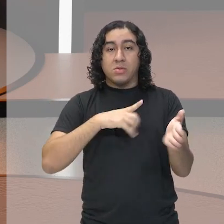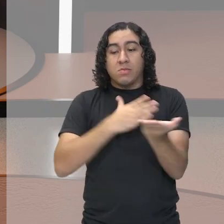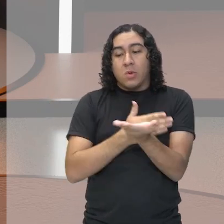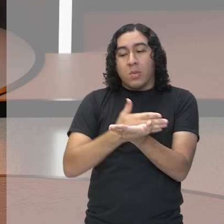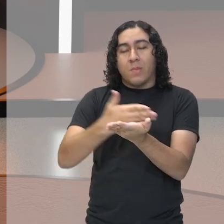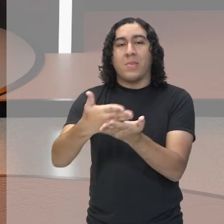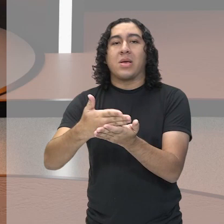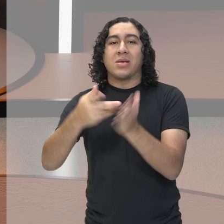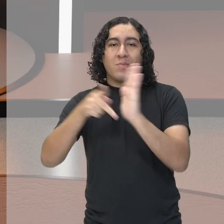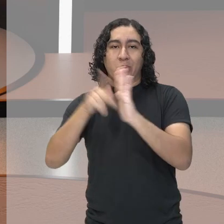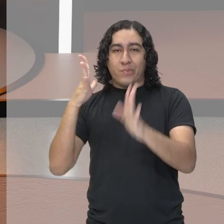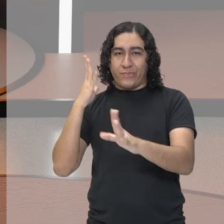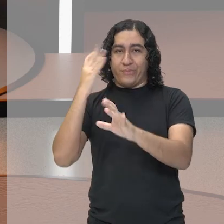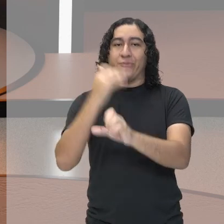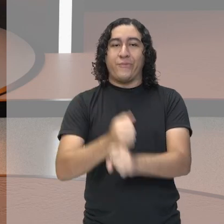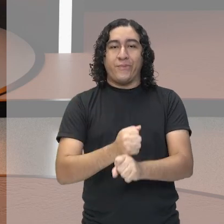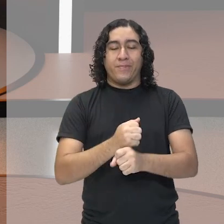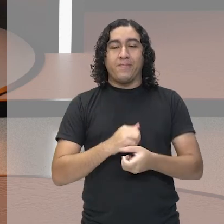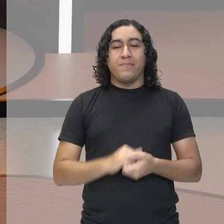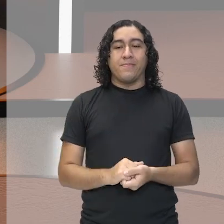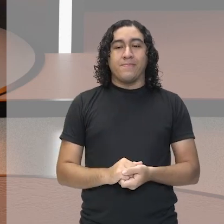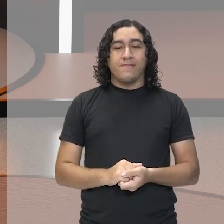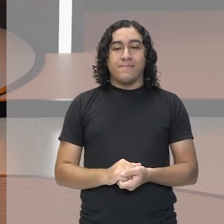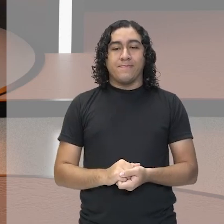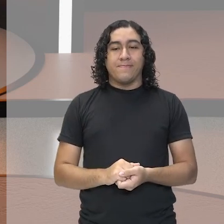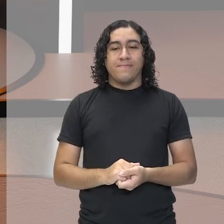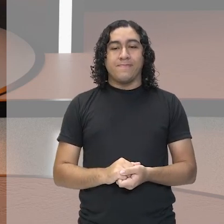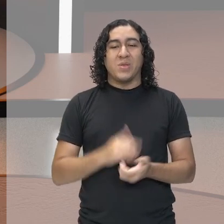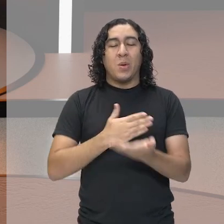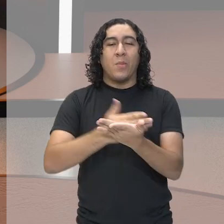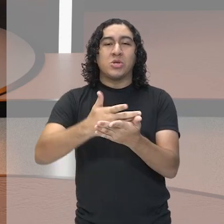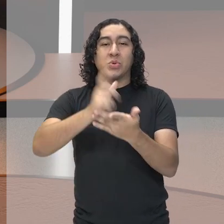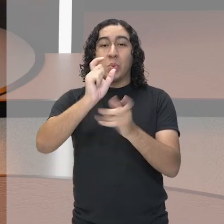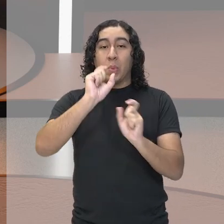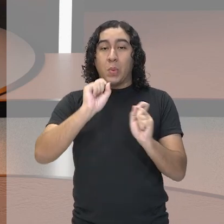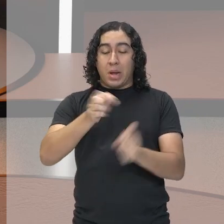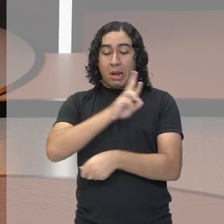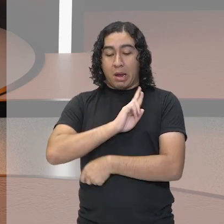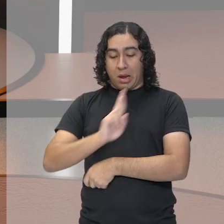da nossa revisão. E começando então a República,